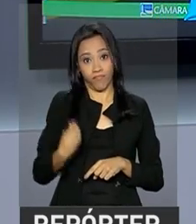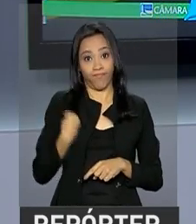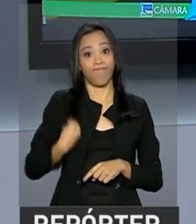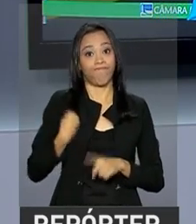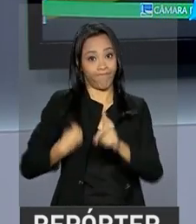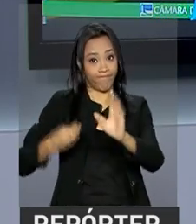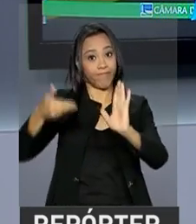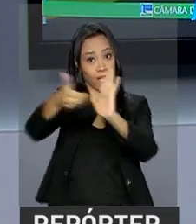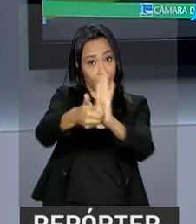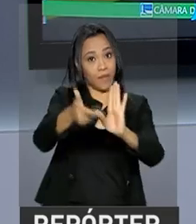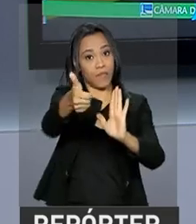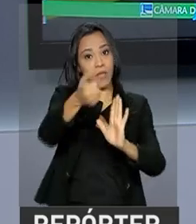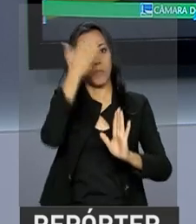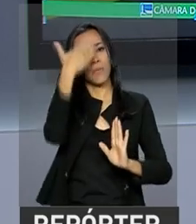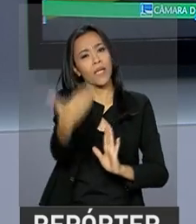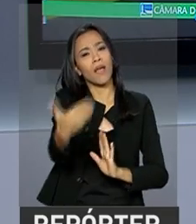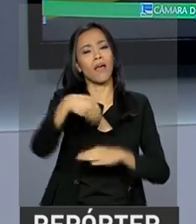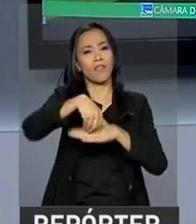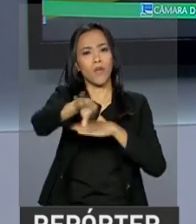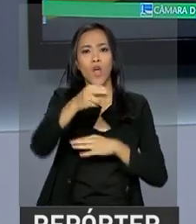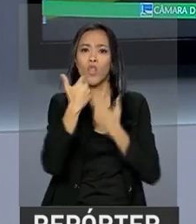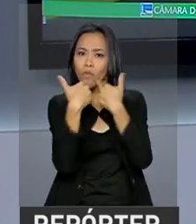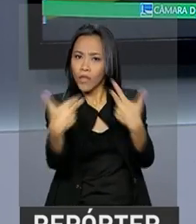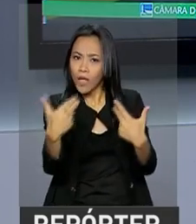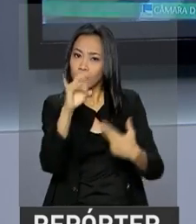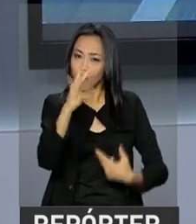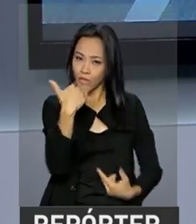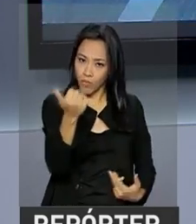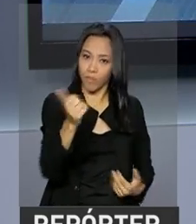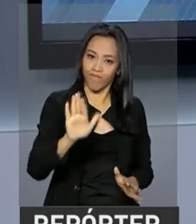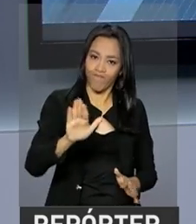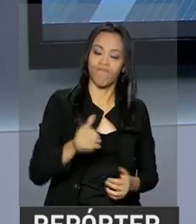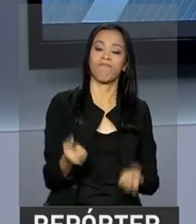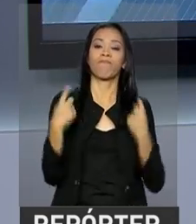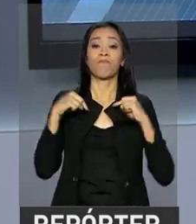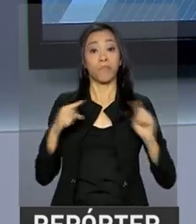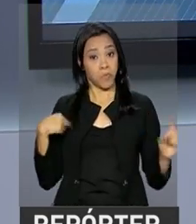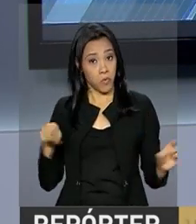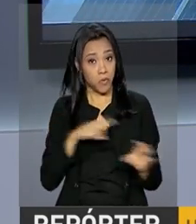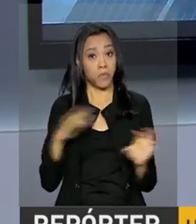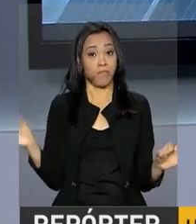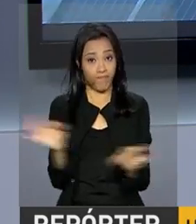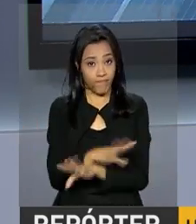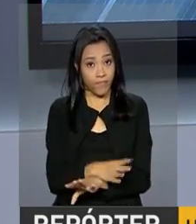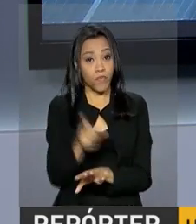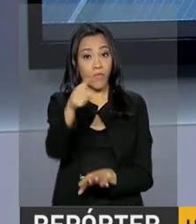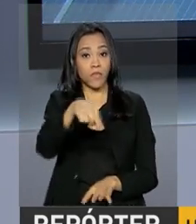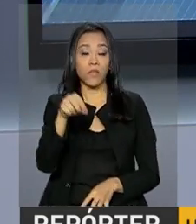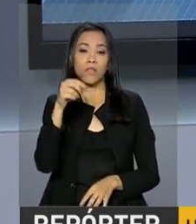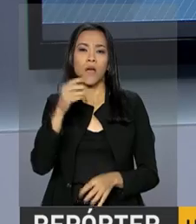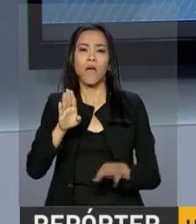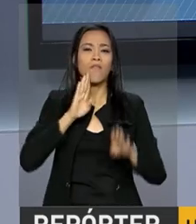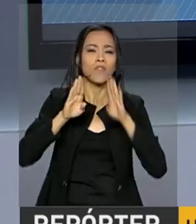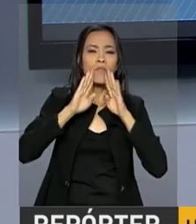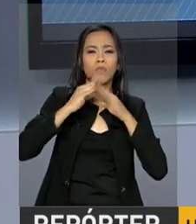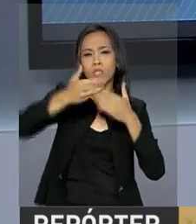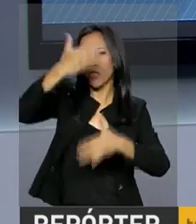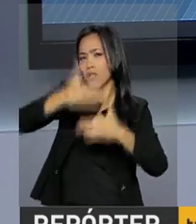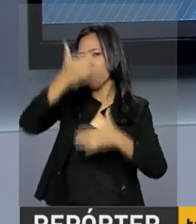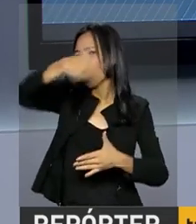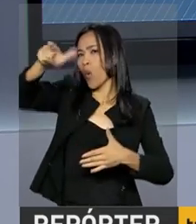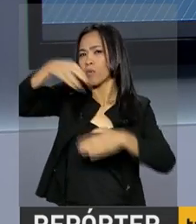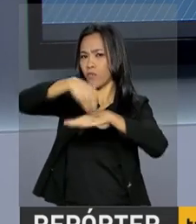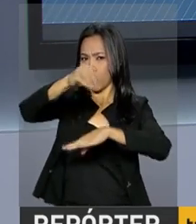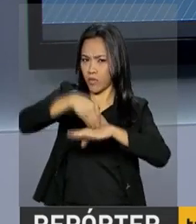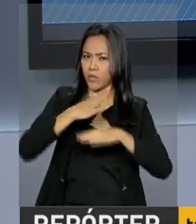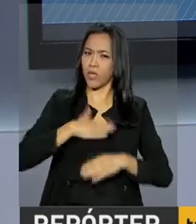Câmara dos Deputados Obrigado Mara pelas informações Qualquer novidade é só nos chamar aqui bom a gente fica por aqui acompanha as nossas redes sociais com outras notícias